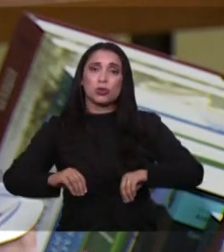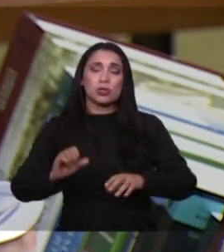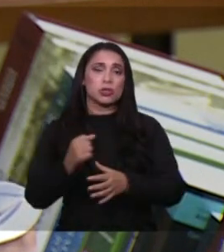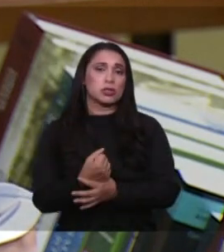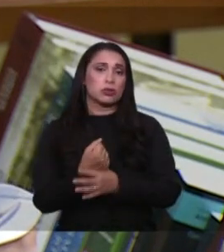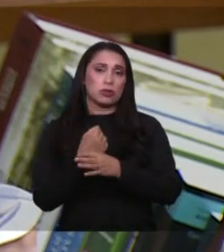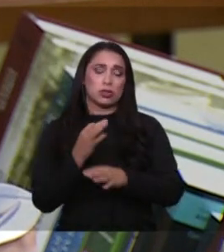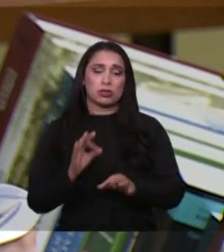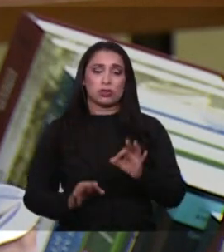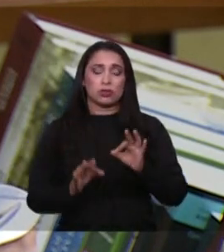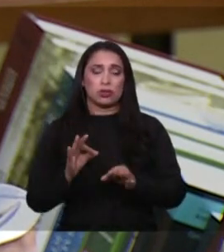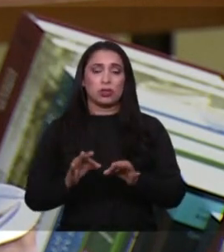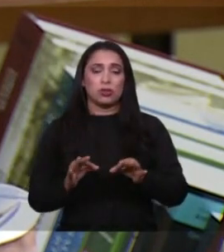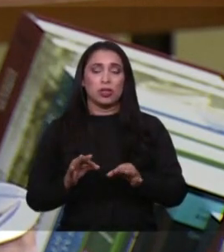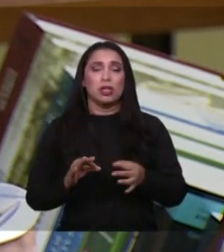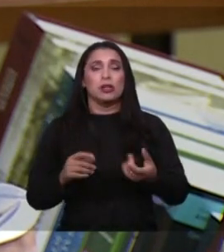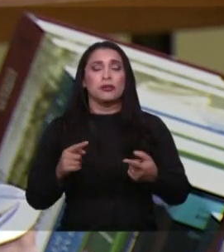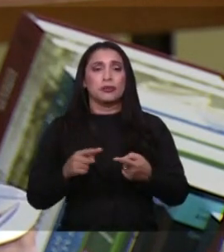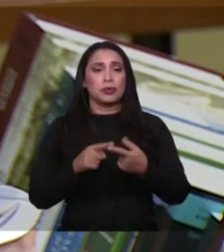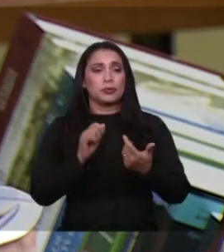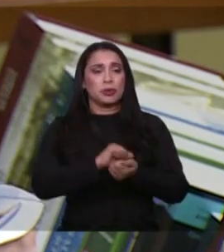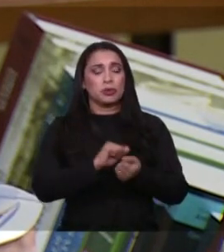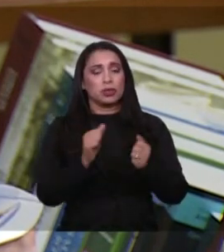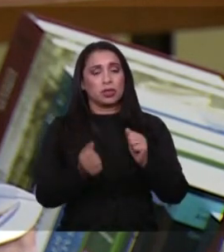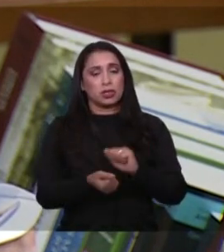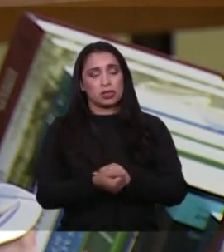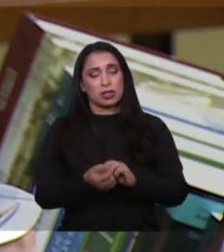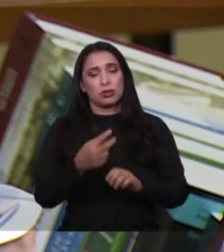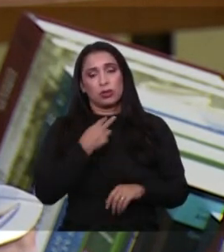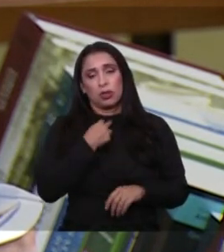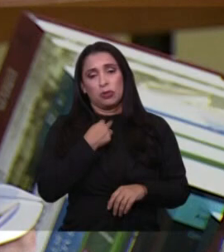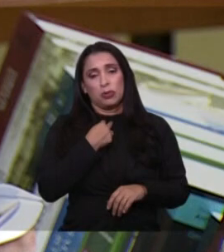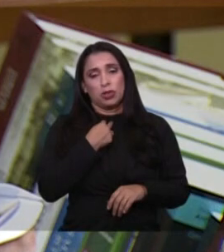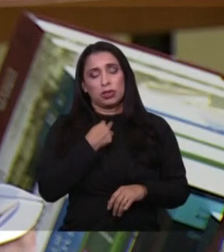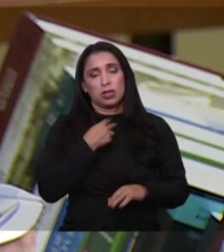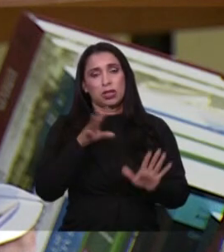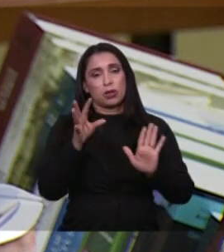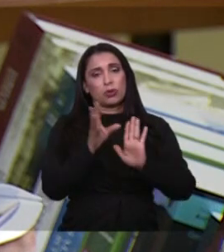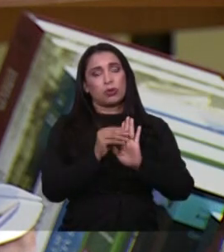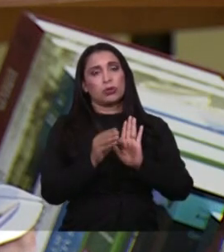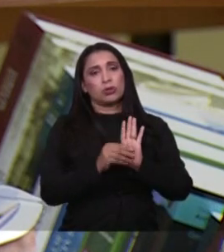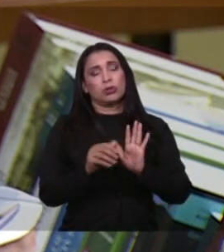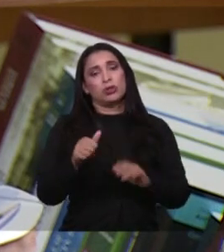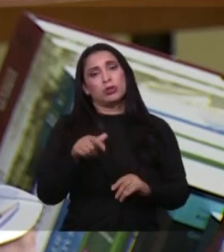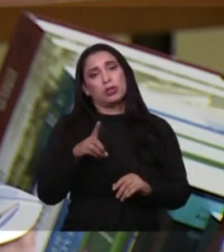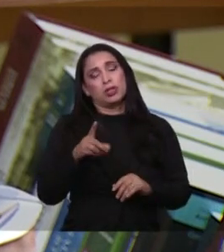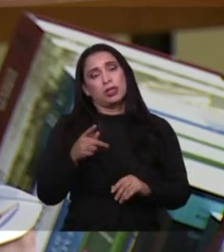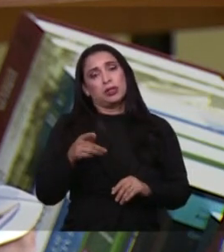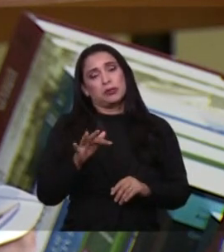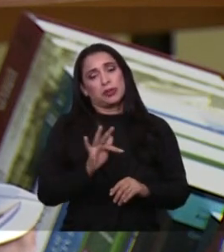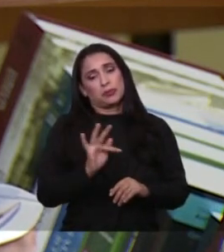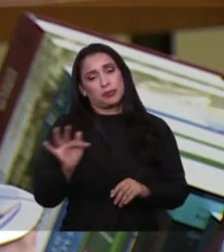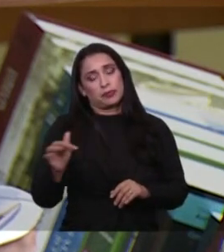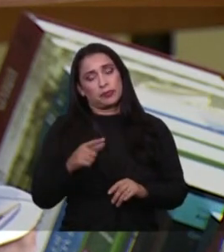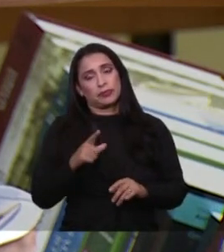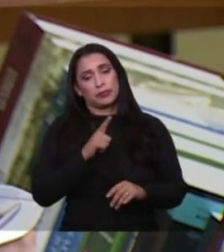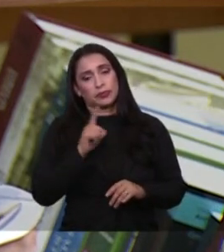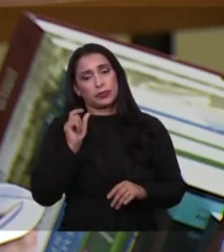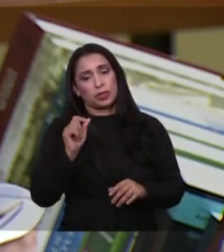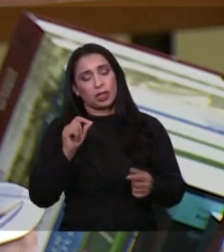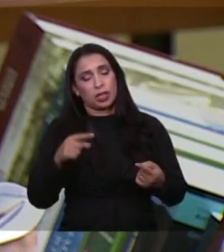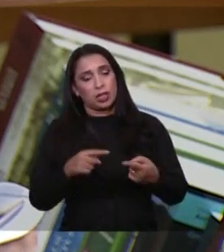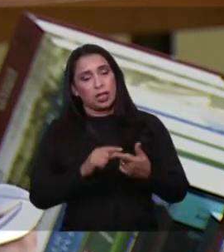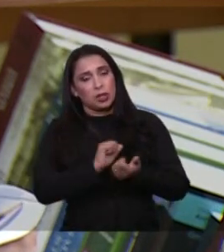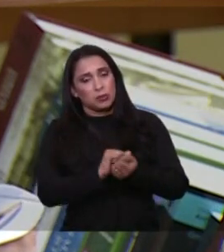fim, que eventual modulação no presente caso concreto não poderia esvaziar o conteúdo da DPF, de modo que deve prevalecer a proposta de